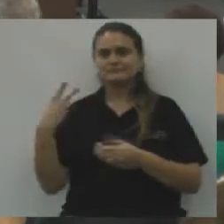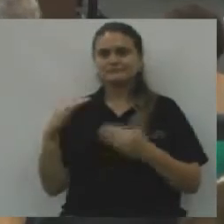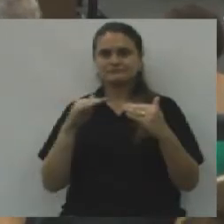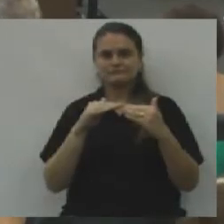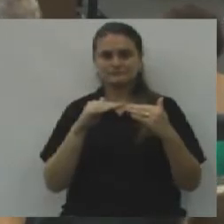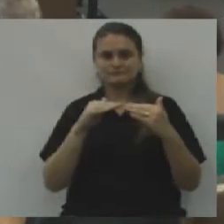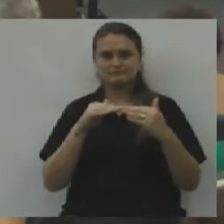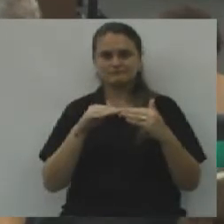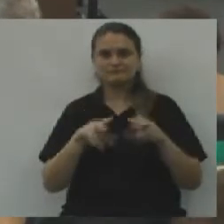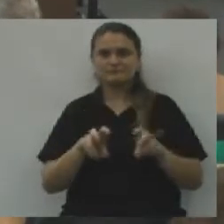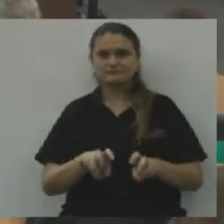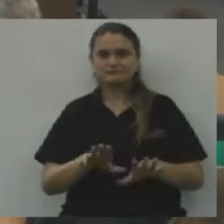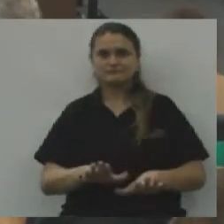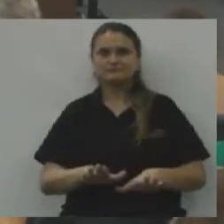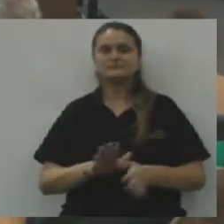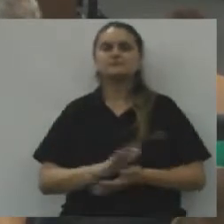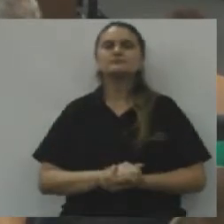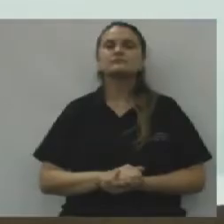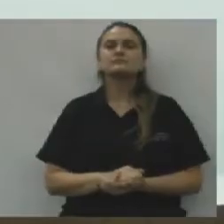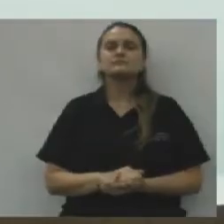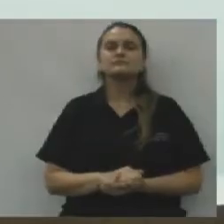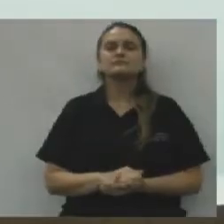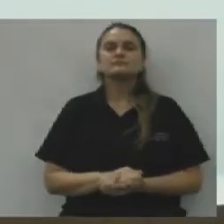que aprovam, permaneçam como estão.